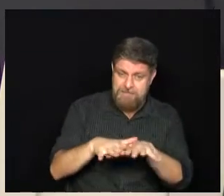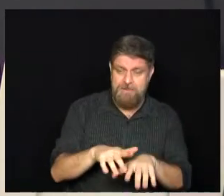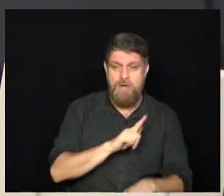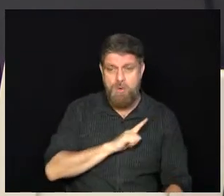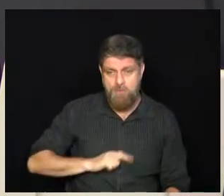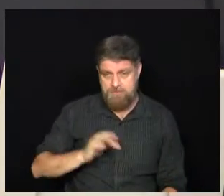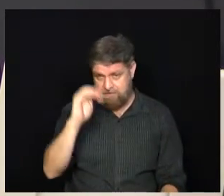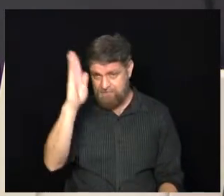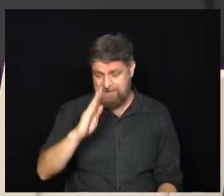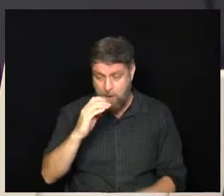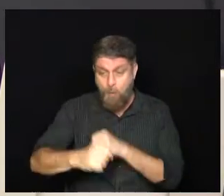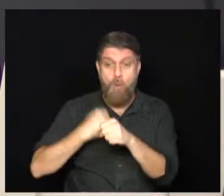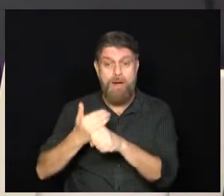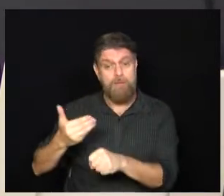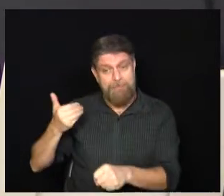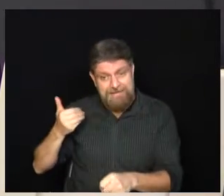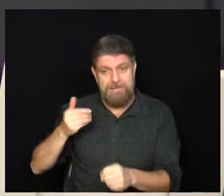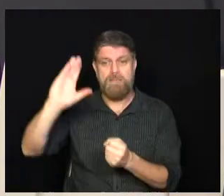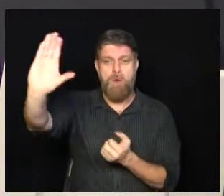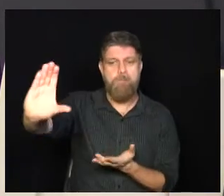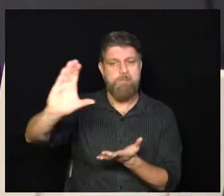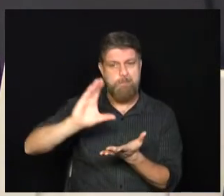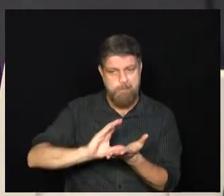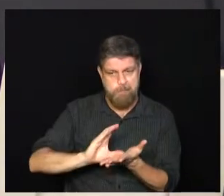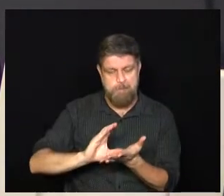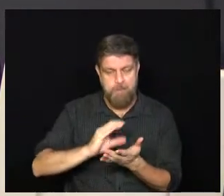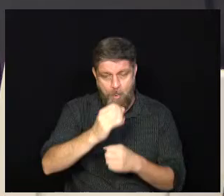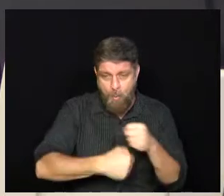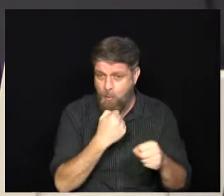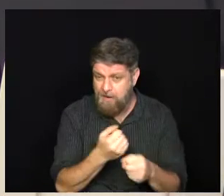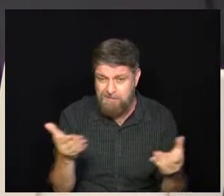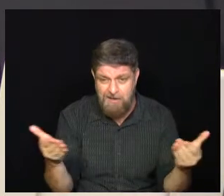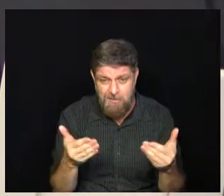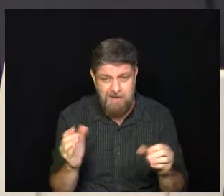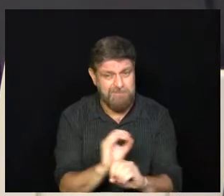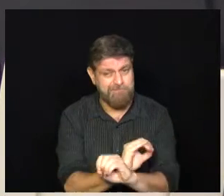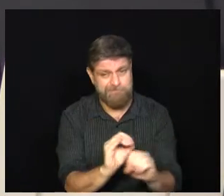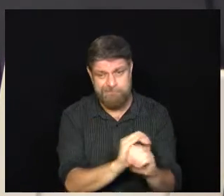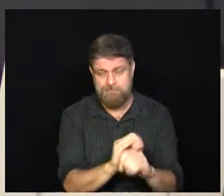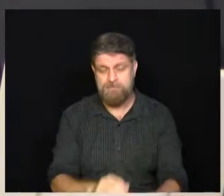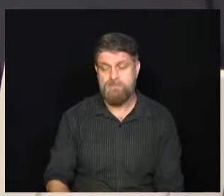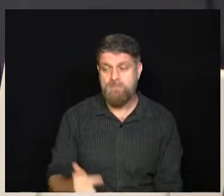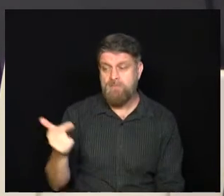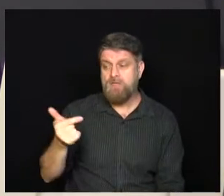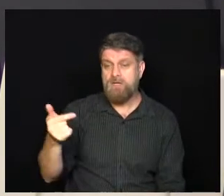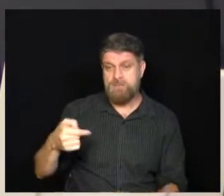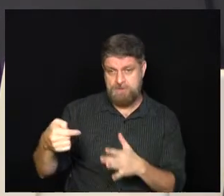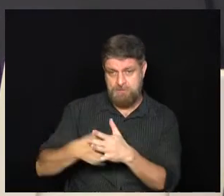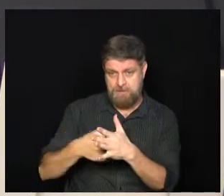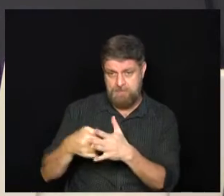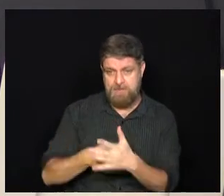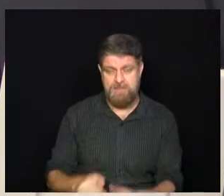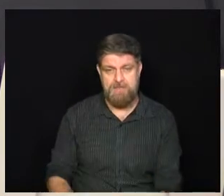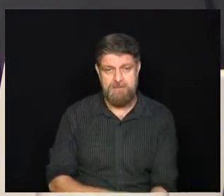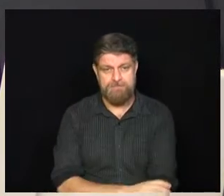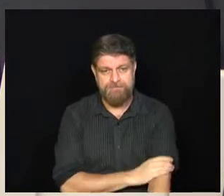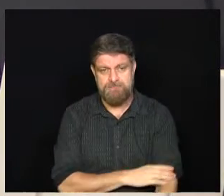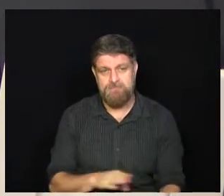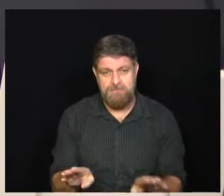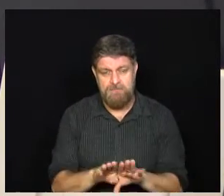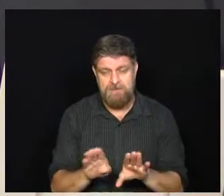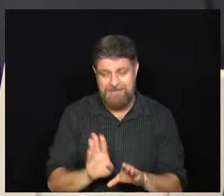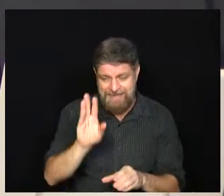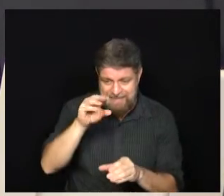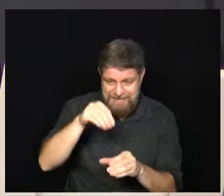mesmo. A segunda pergunta do vereador foi em relação à receita intra-orçamentária, que apresentou um